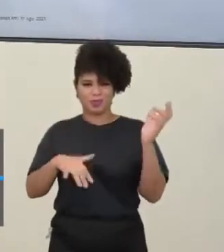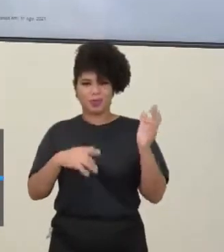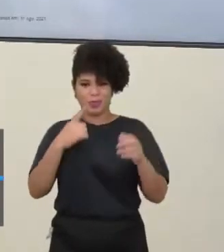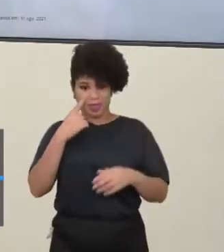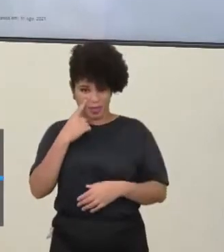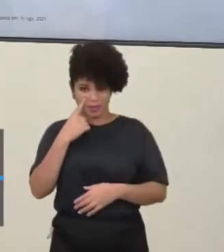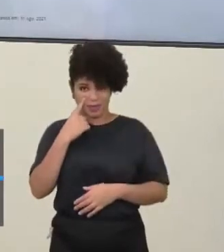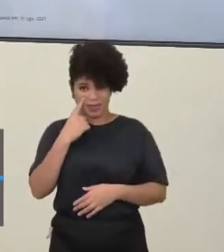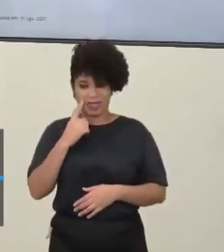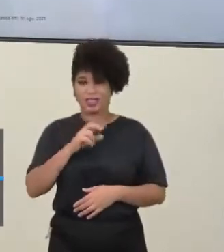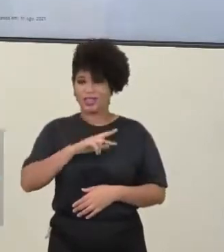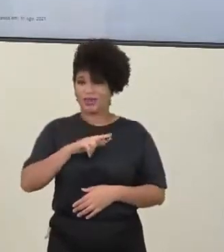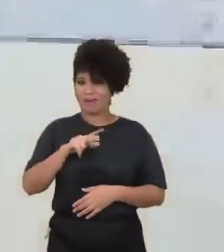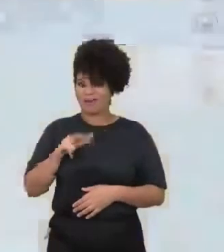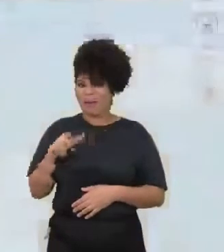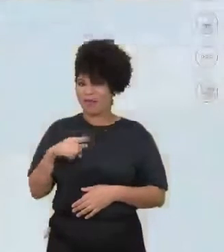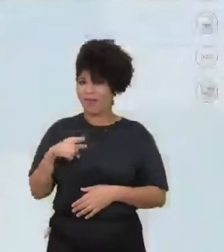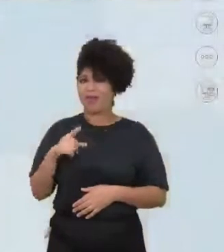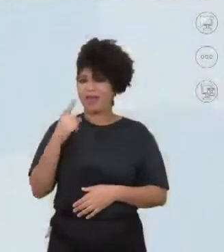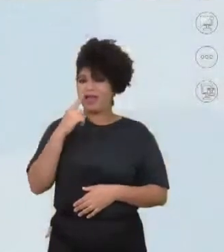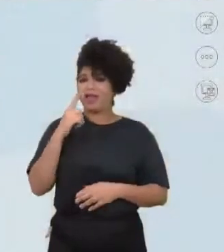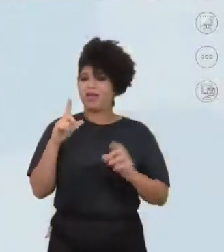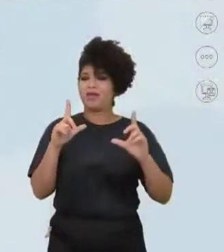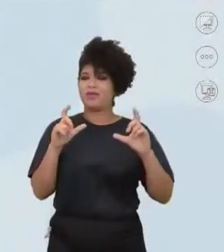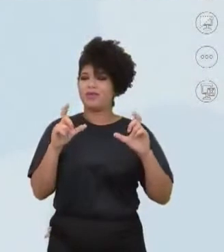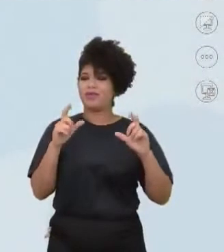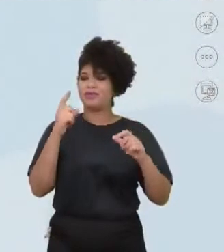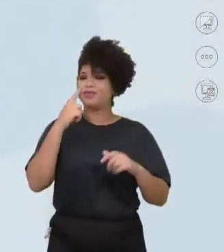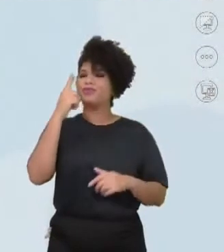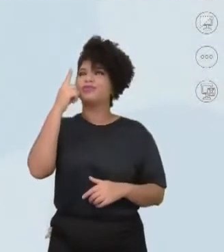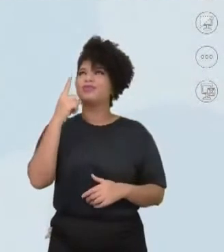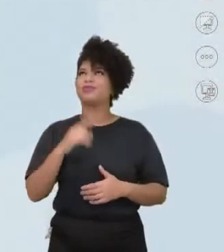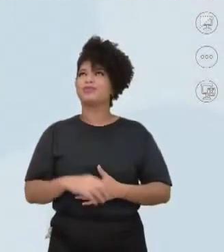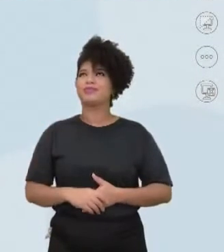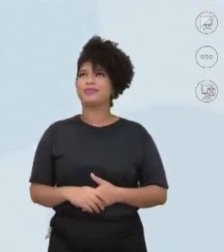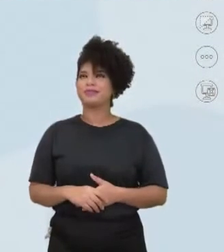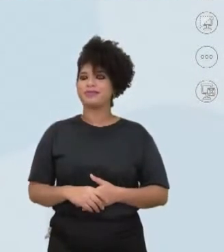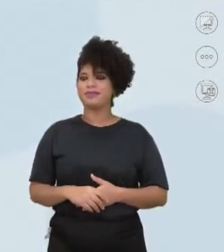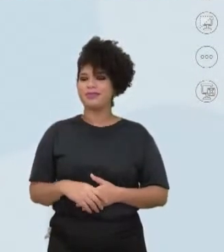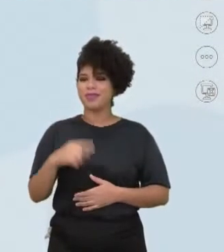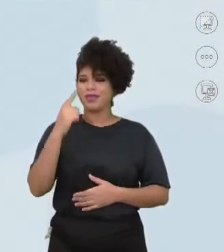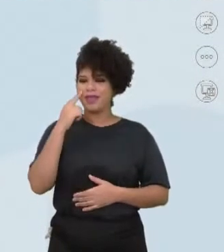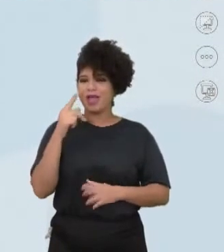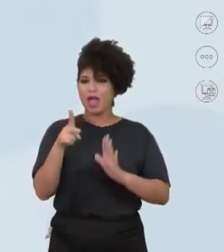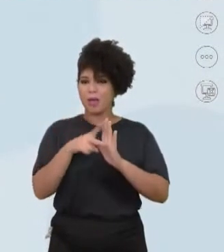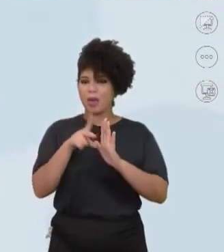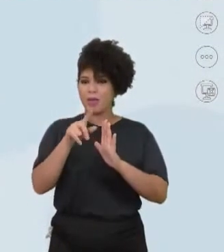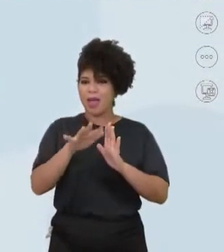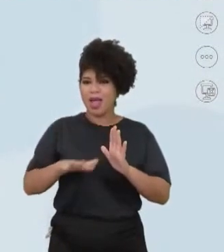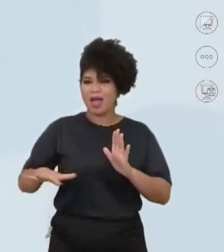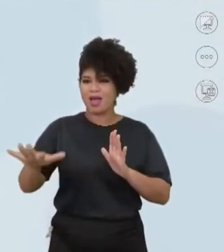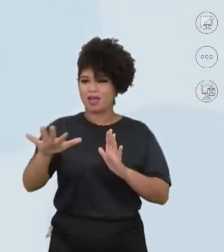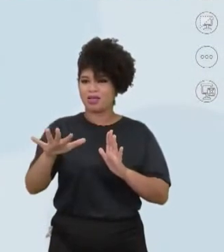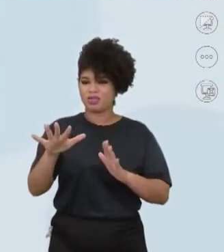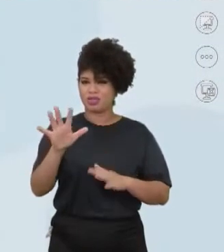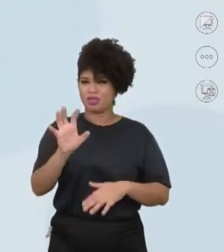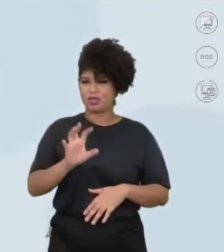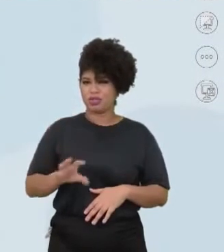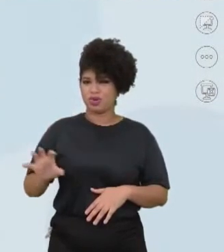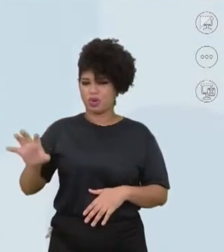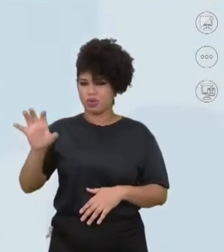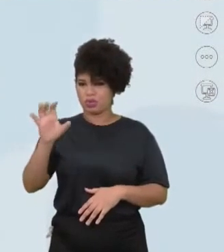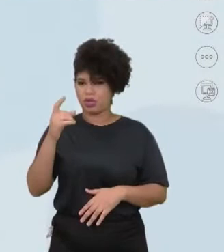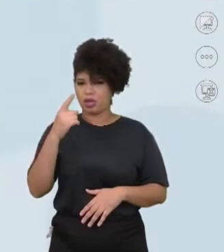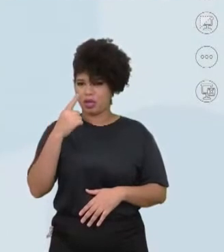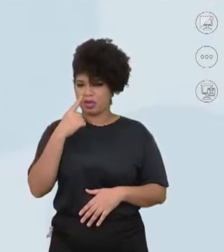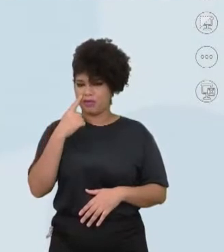bandas e orquestras de baile, né, vocês estão vendo ali uma orquestra de baile, mas aquela ali é uma orquestra mais regional, tá? Ok? Vocês podem ver que